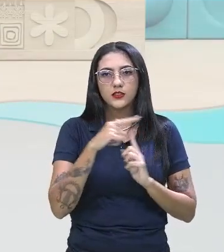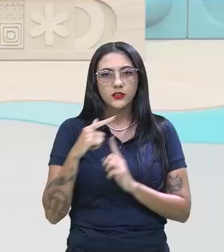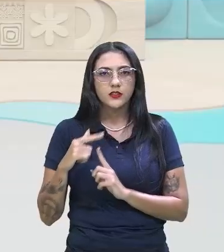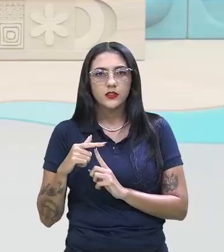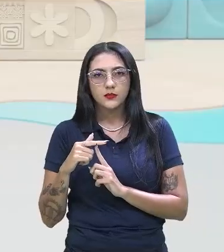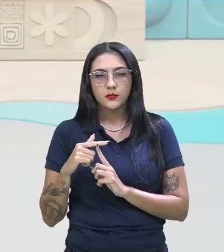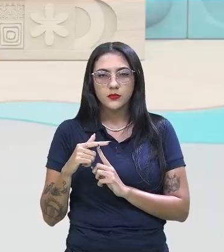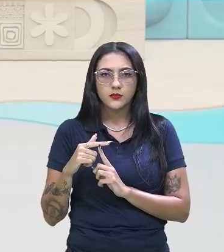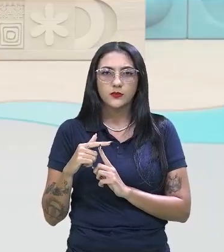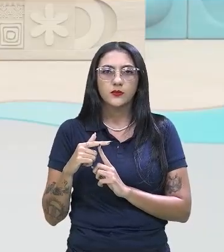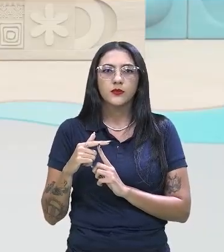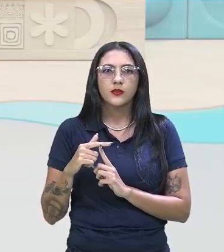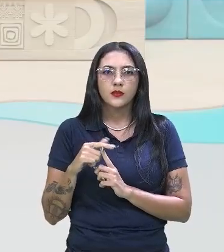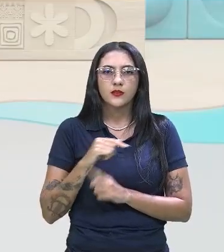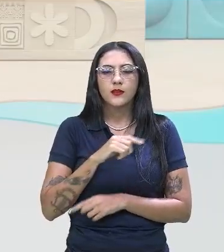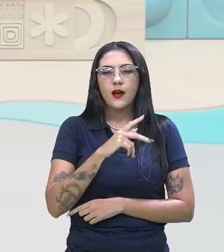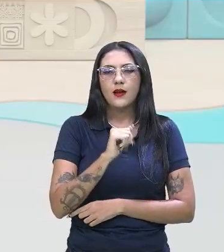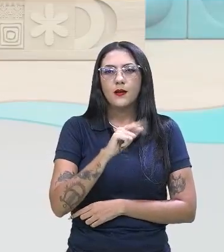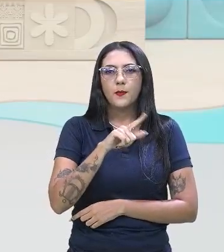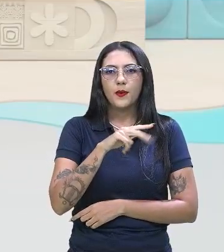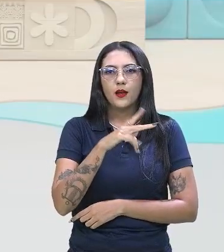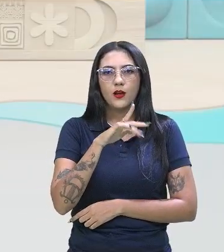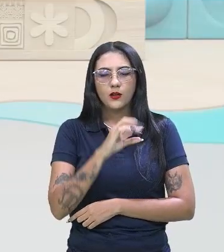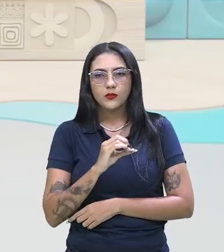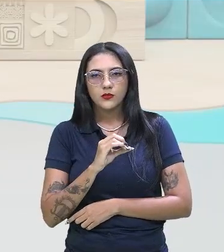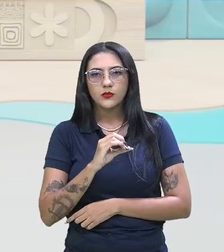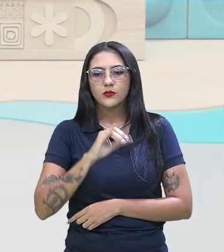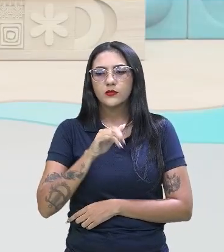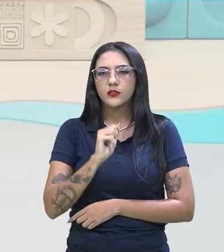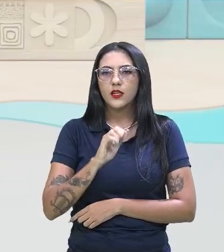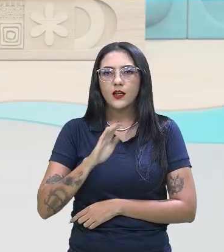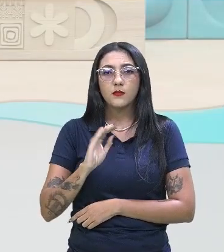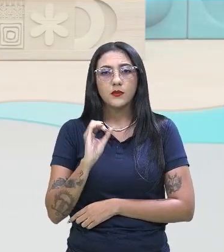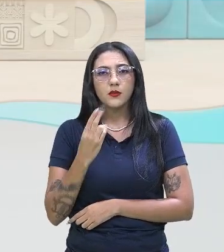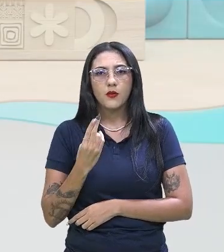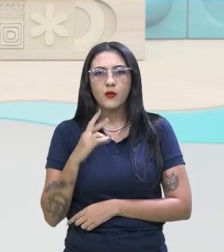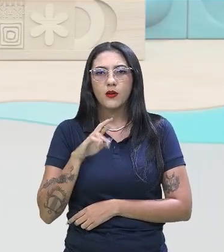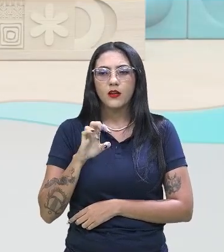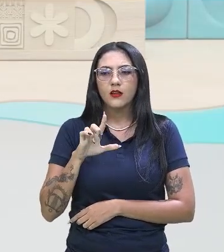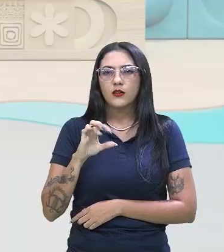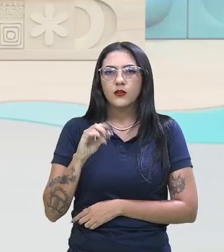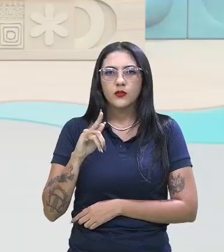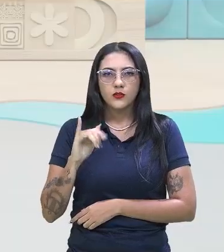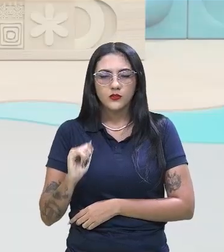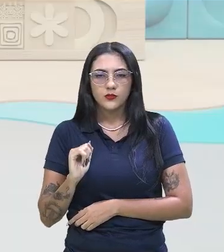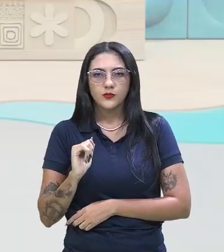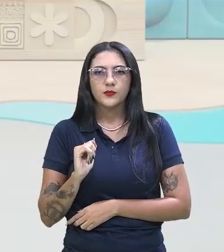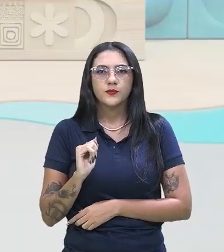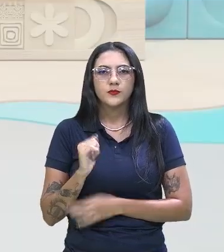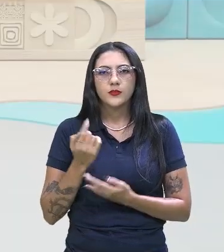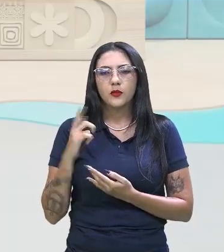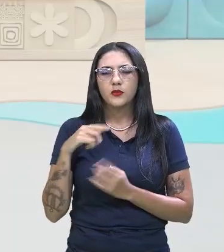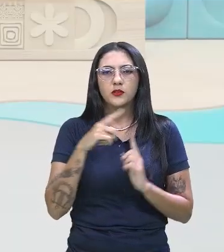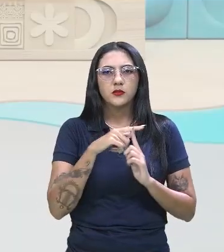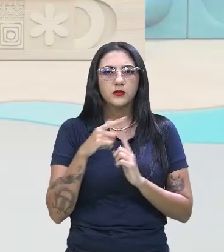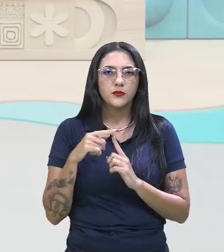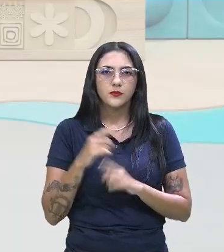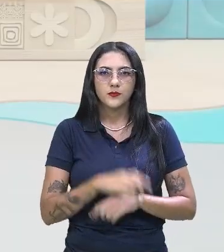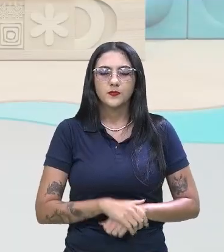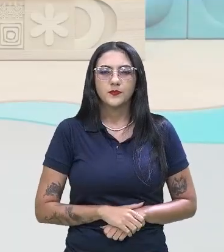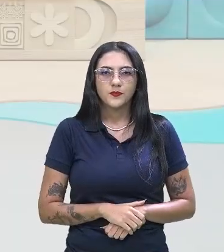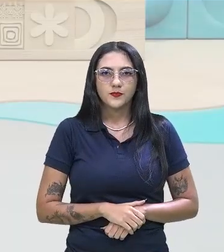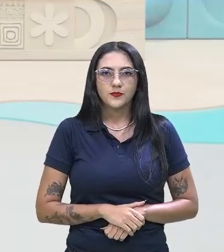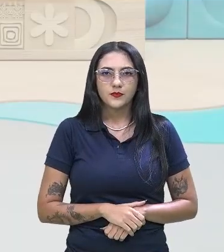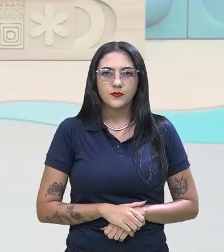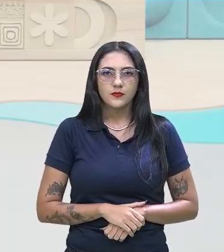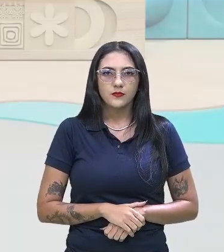aplauso, jab ou relógio. Então, esses são os tipos de empunhadura do taco. E agora